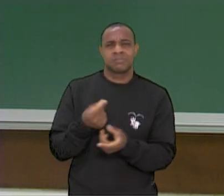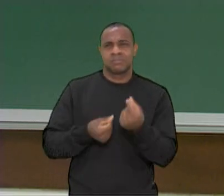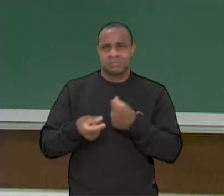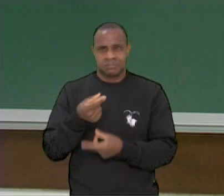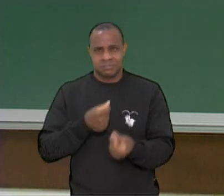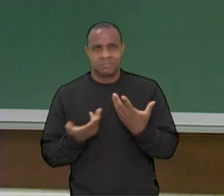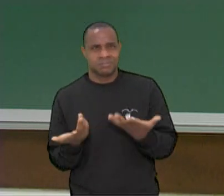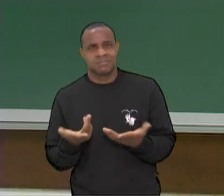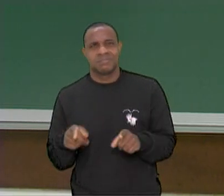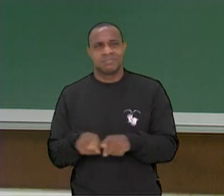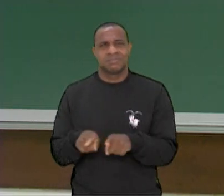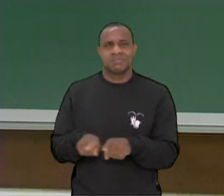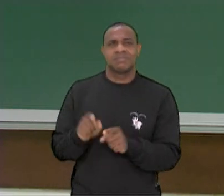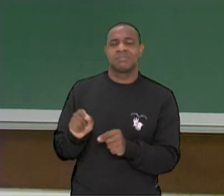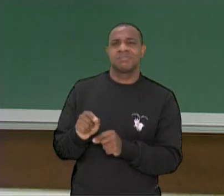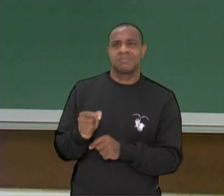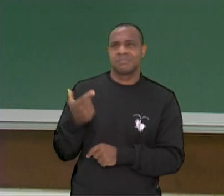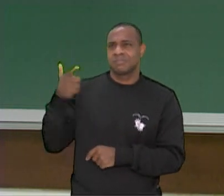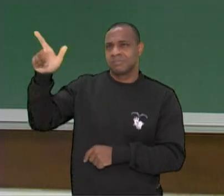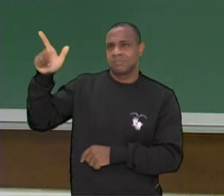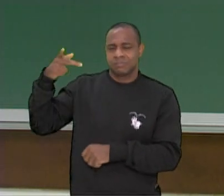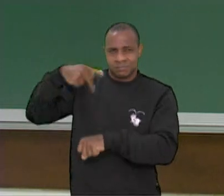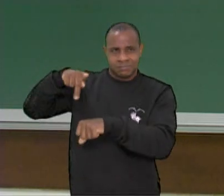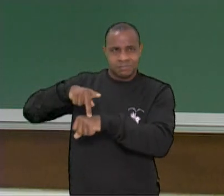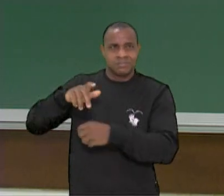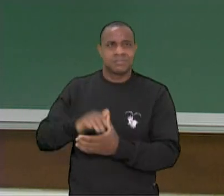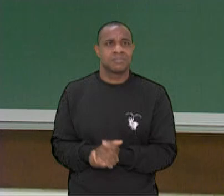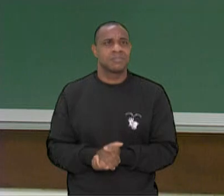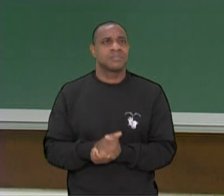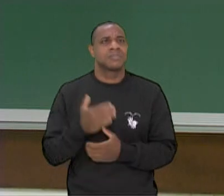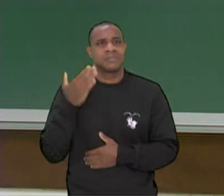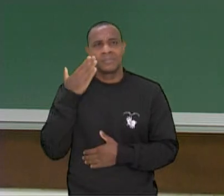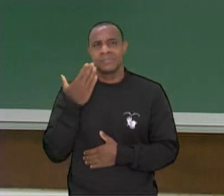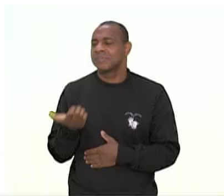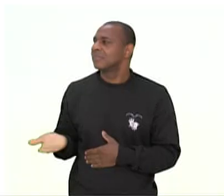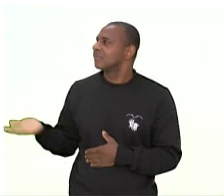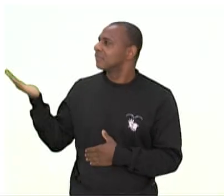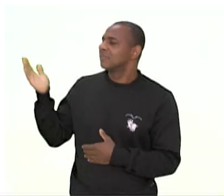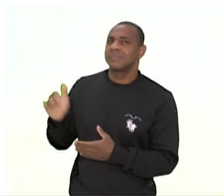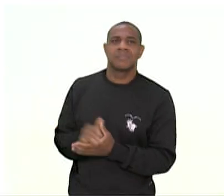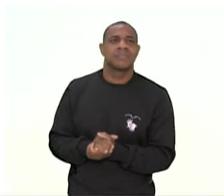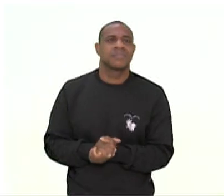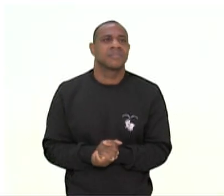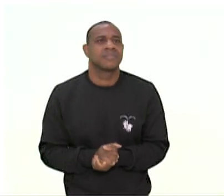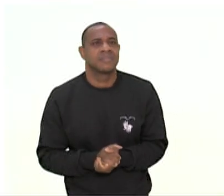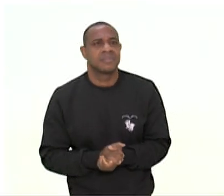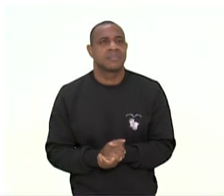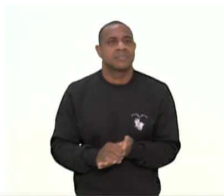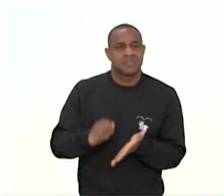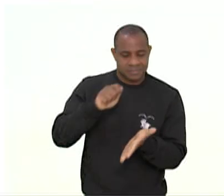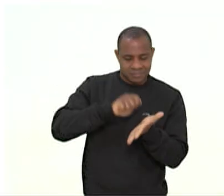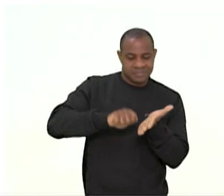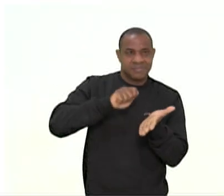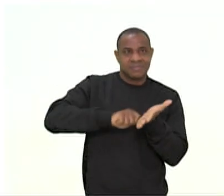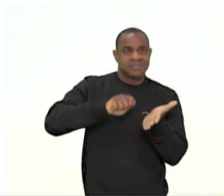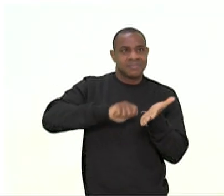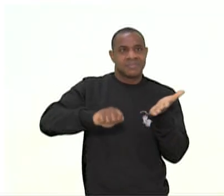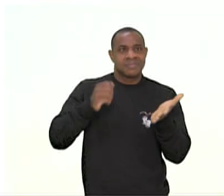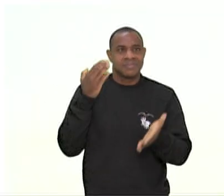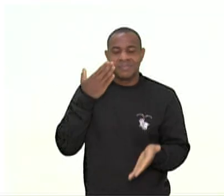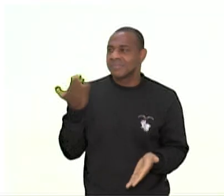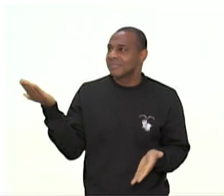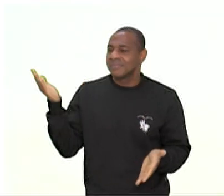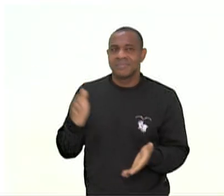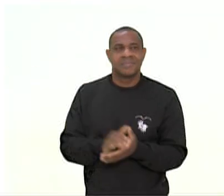e aí você vai entender do que o prof está falando. Vamos seguir então. Tem outro escritor de peso aqui na nossa tela,